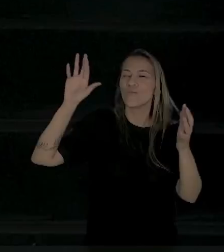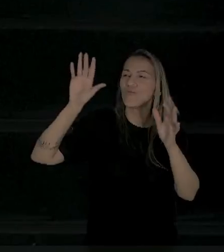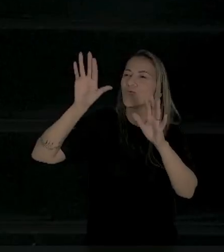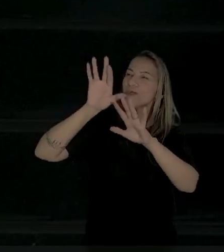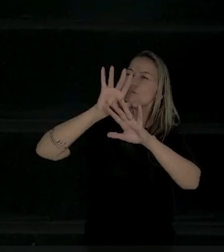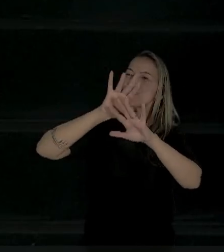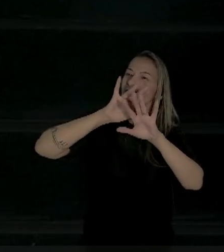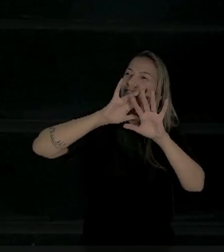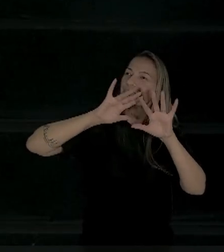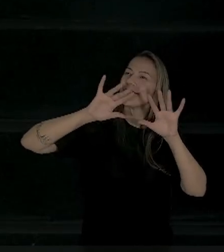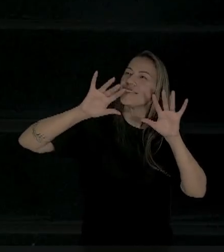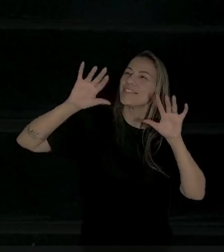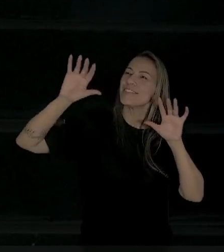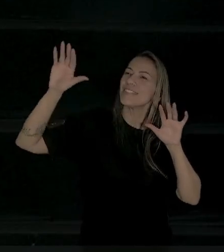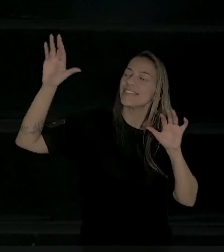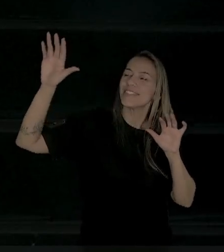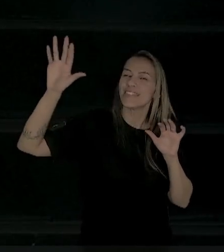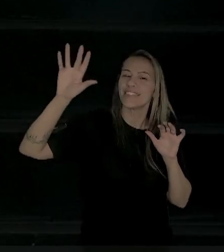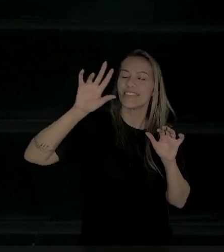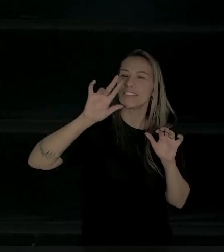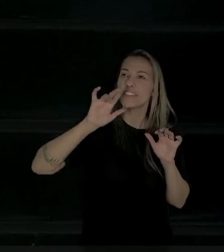ele sai.